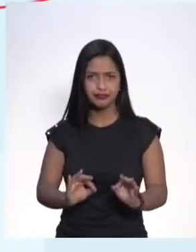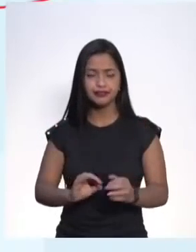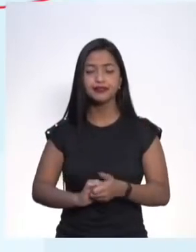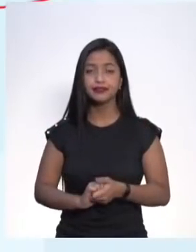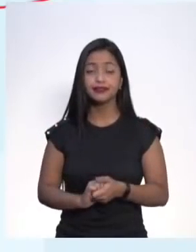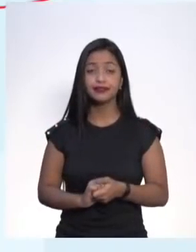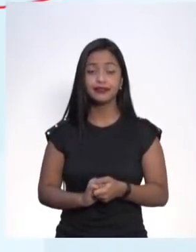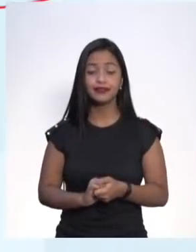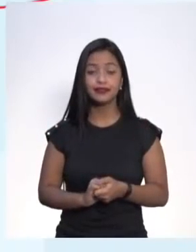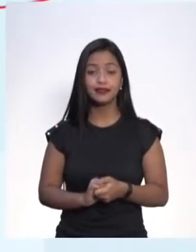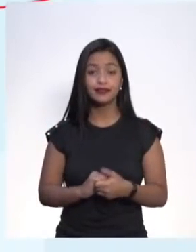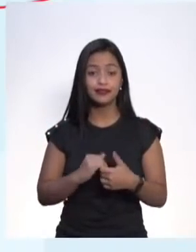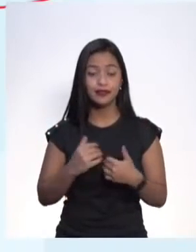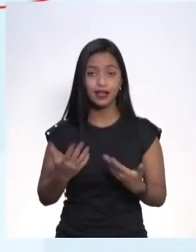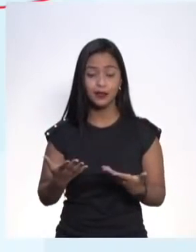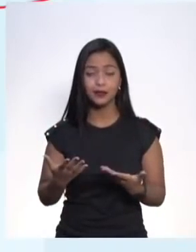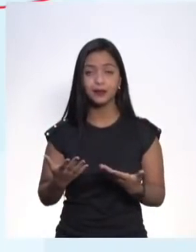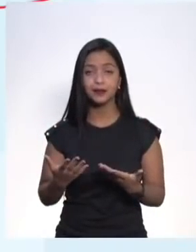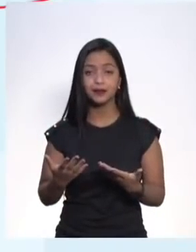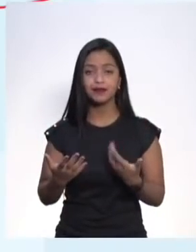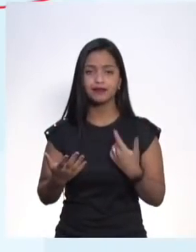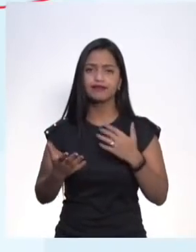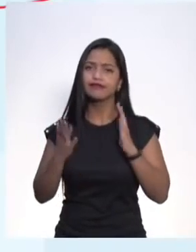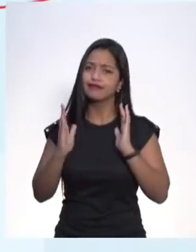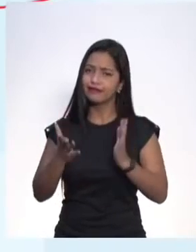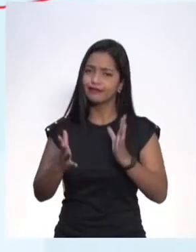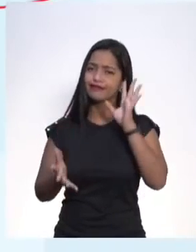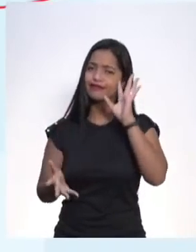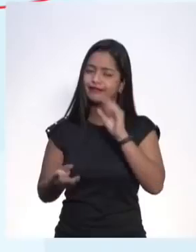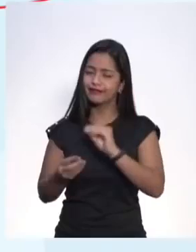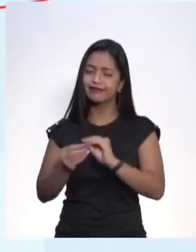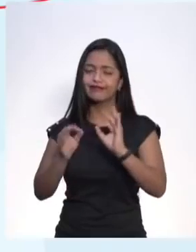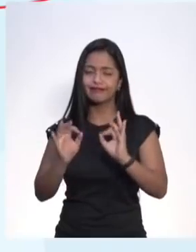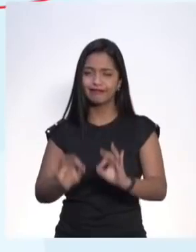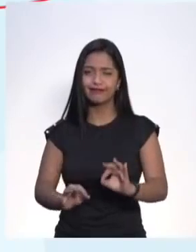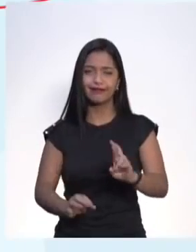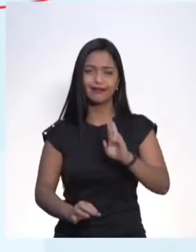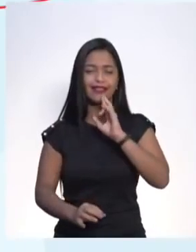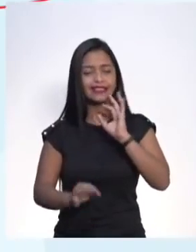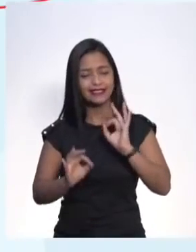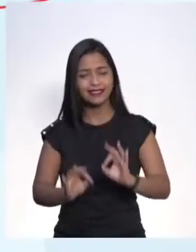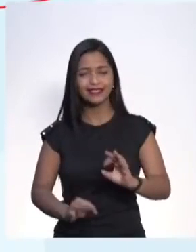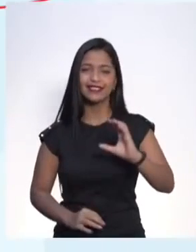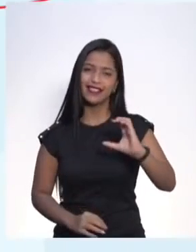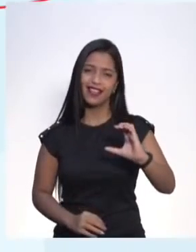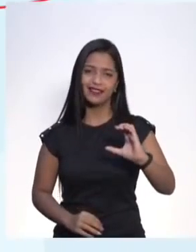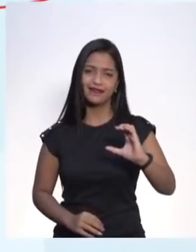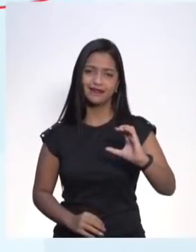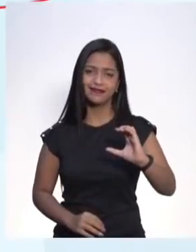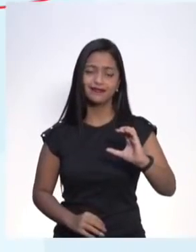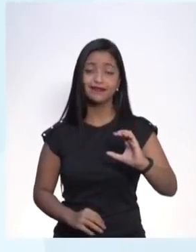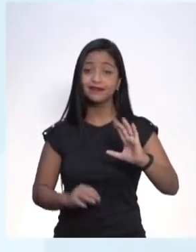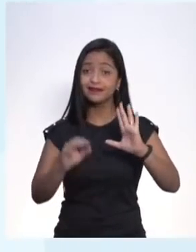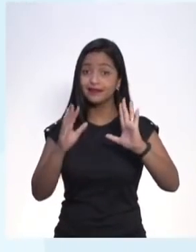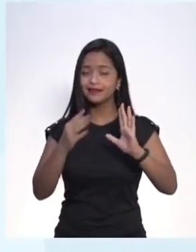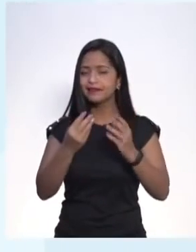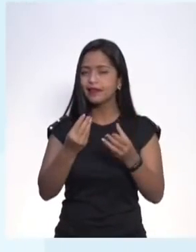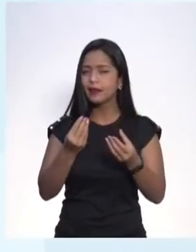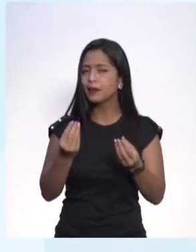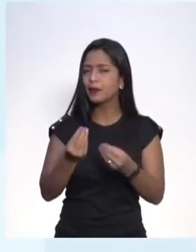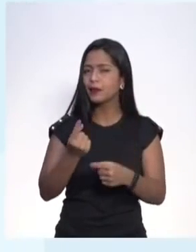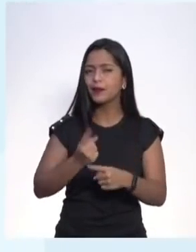Então eu não precisaria ver, já conseguiria entender que a C seria a minha resposta. Mas vamos tentar observar, né? Vamos